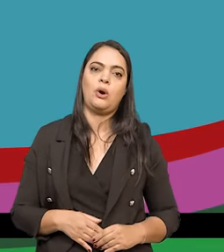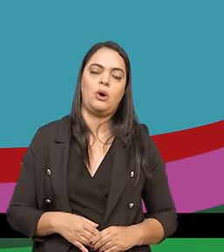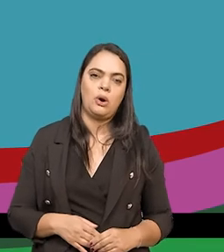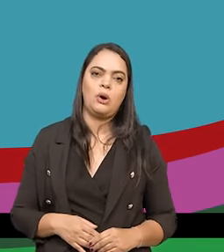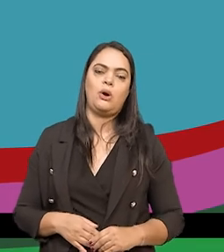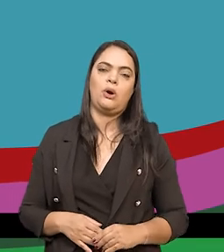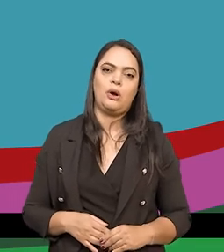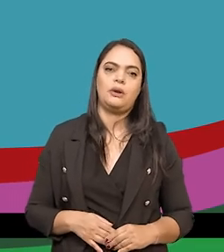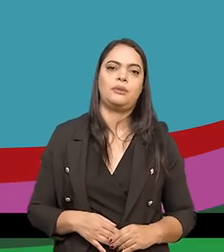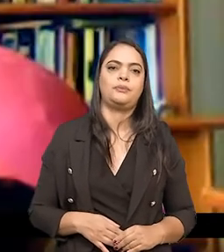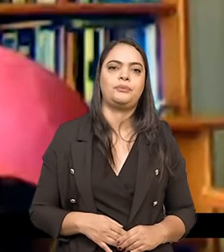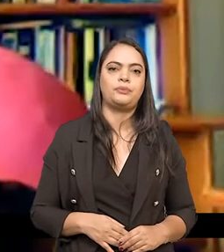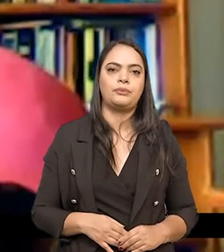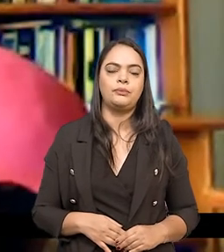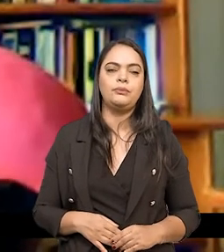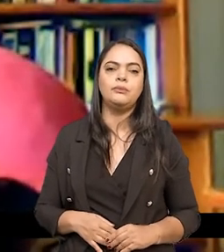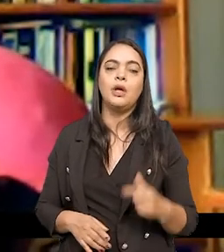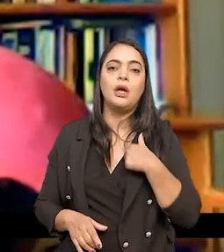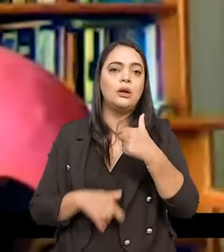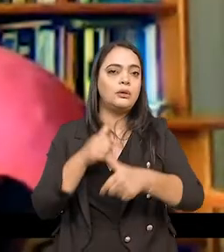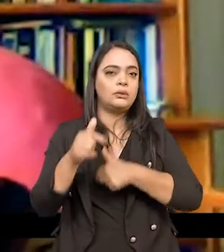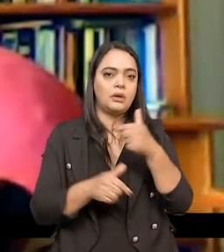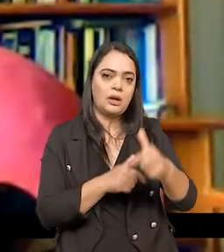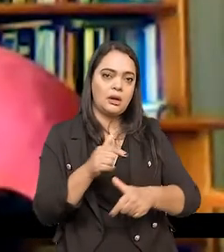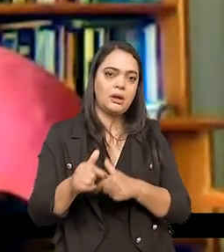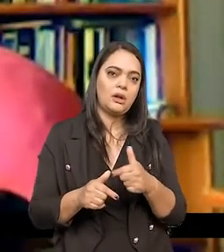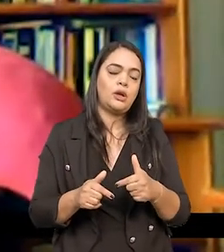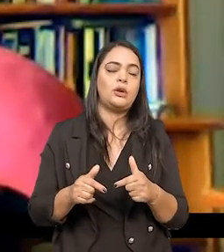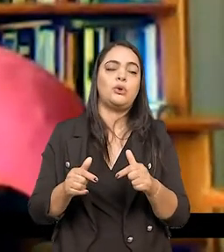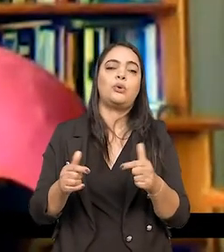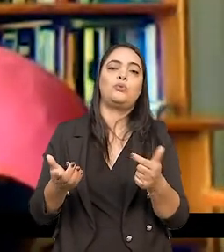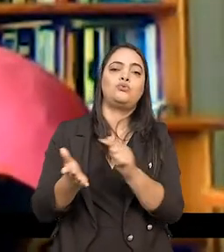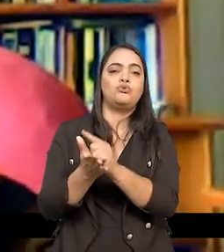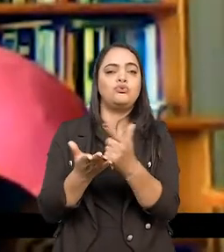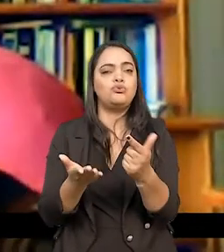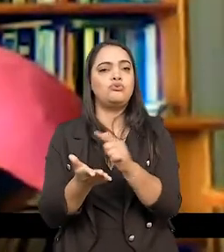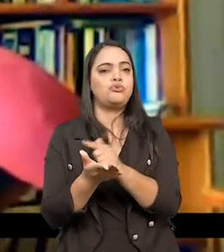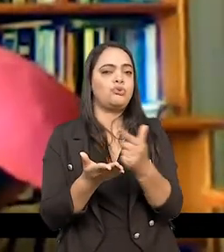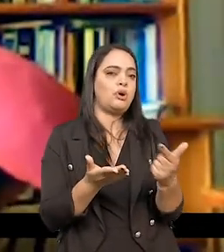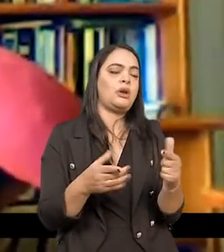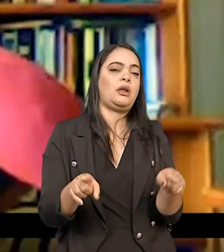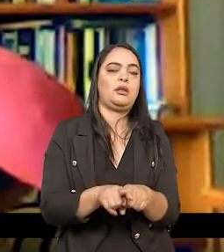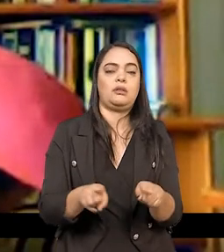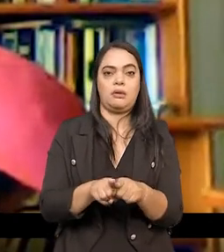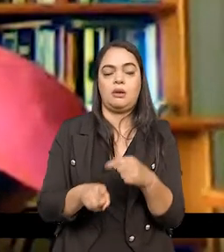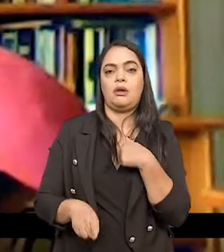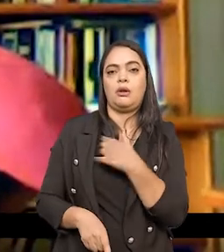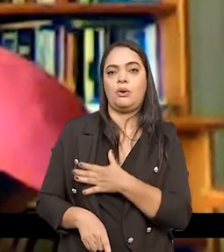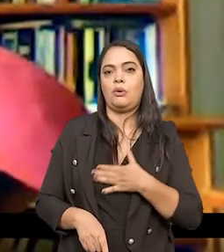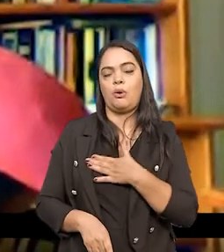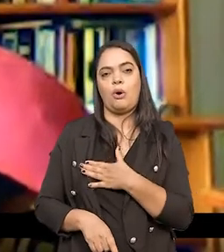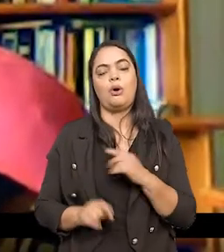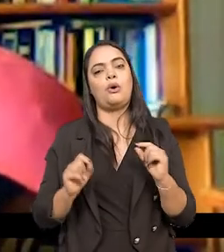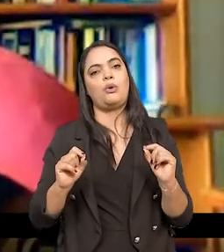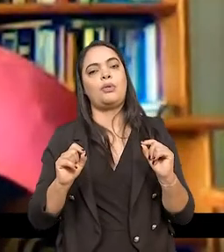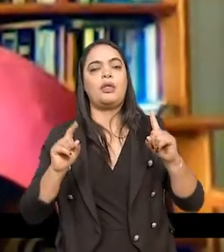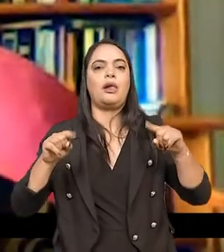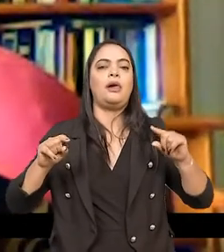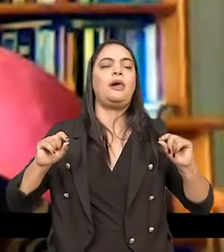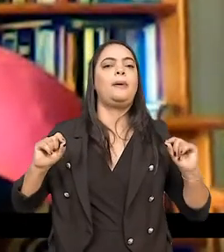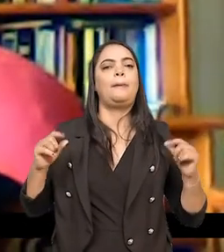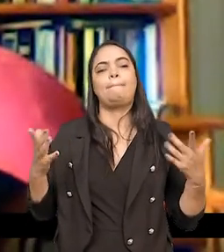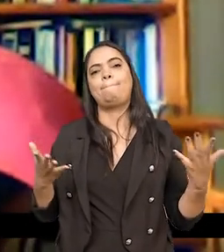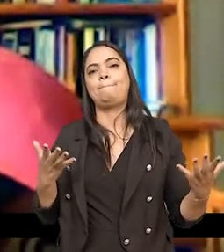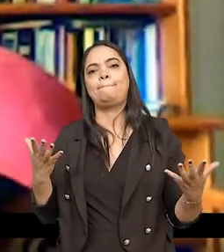Brasileira, uma genealogia. E eu trabalho bastante com a questão dos jornais. Trabalho com uma outra questão que eu gosto muito na época, que são